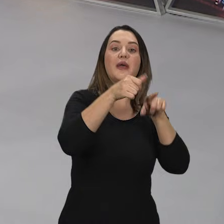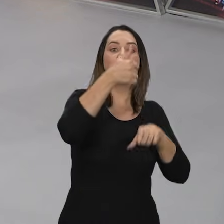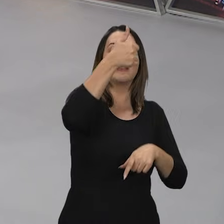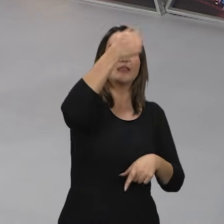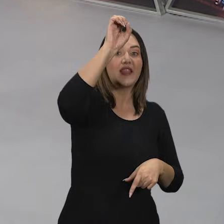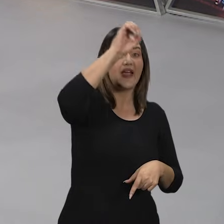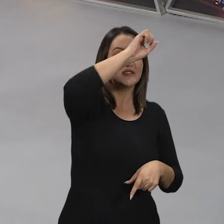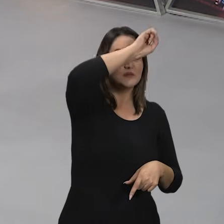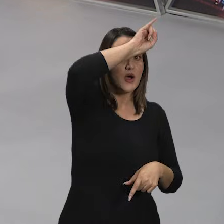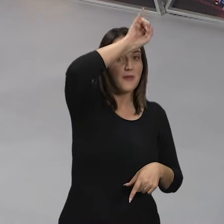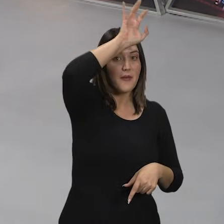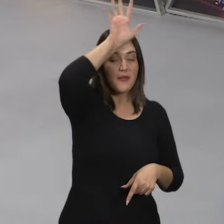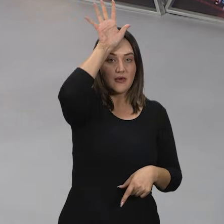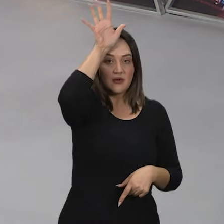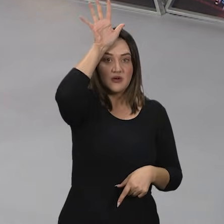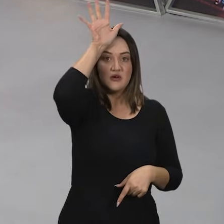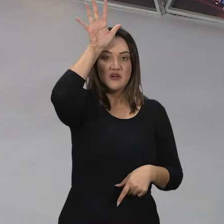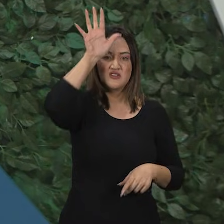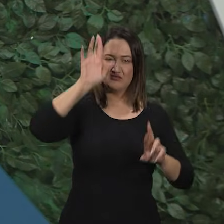Impressionante tudo isso, certo?